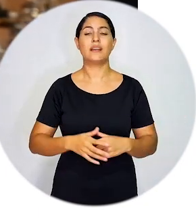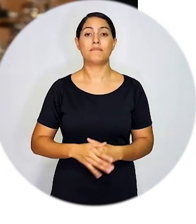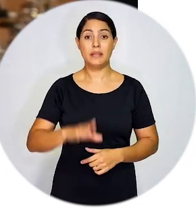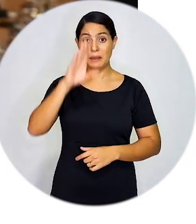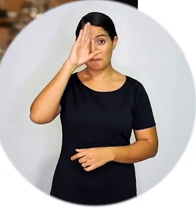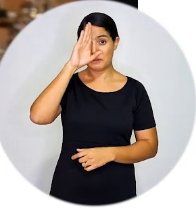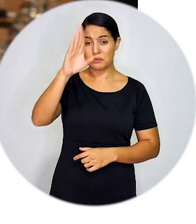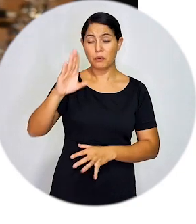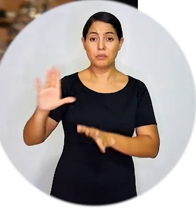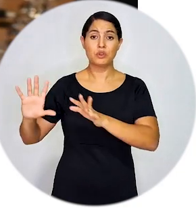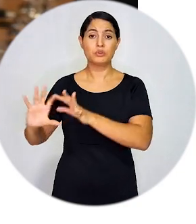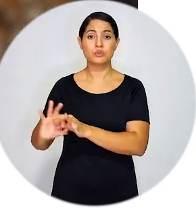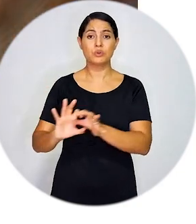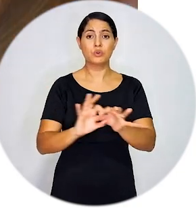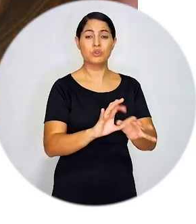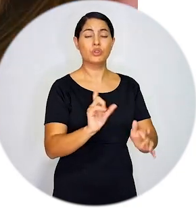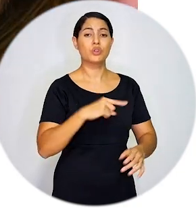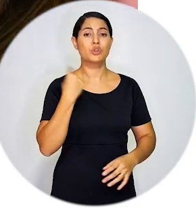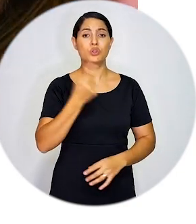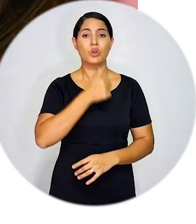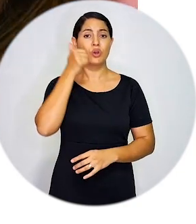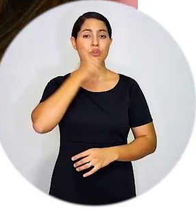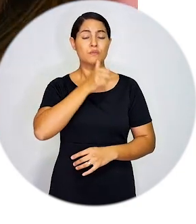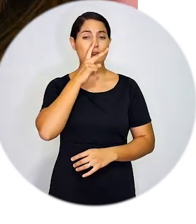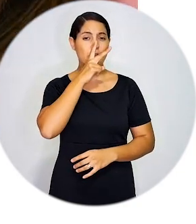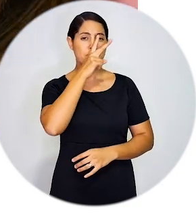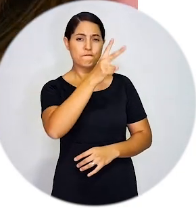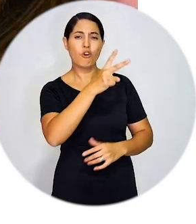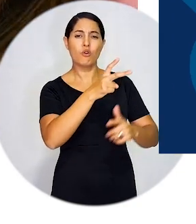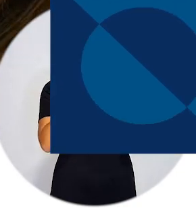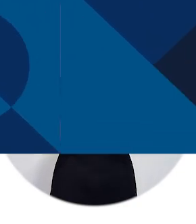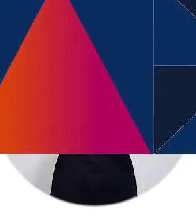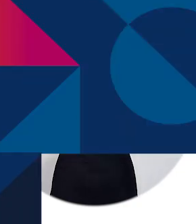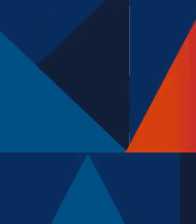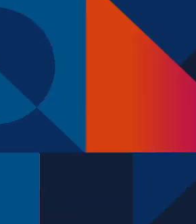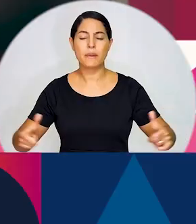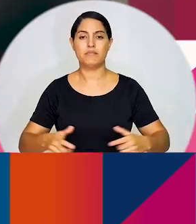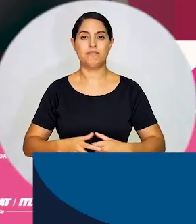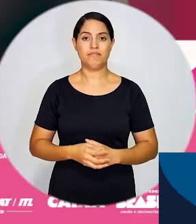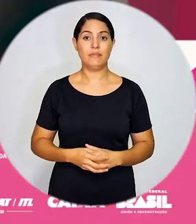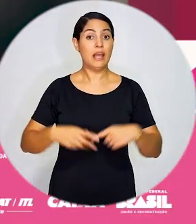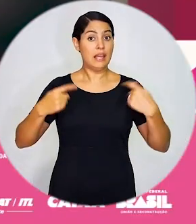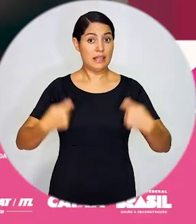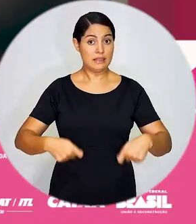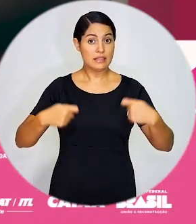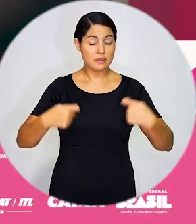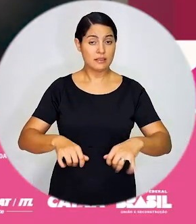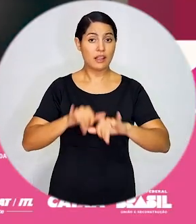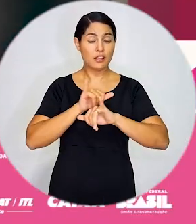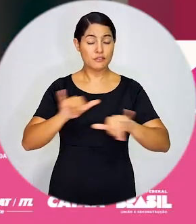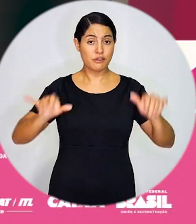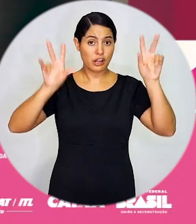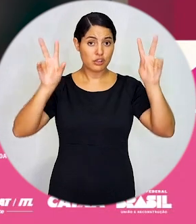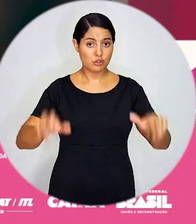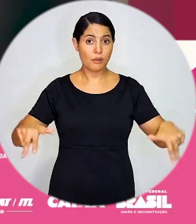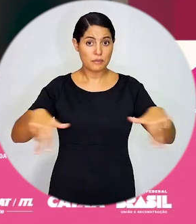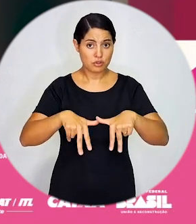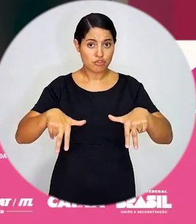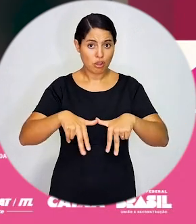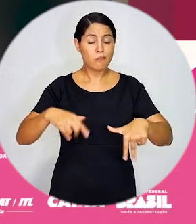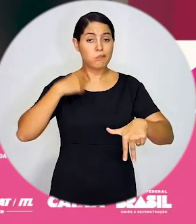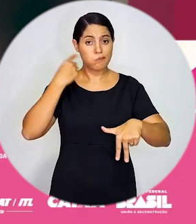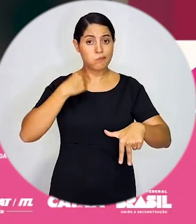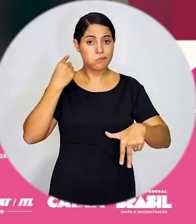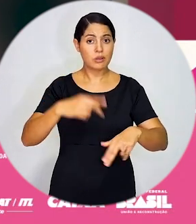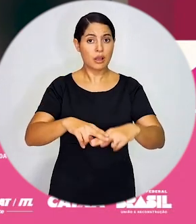representatividade e, sobretudo, ampliar nossa voz e nossa força. O avanço das demandas de gênero da